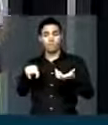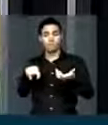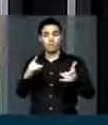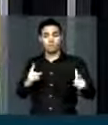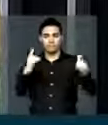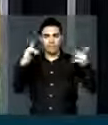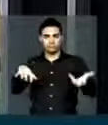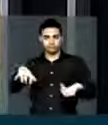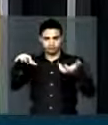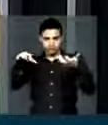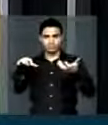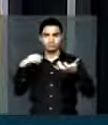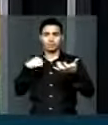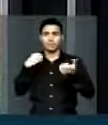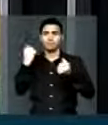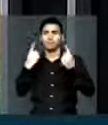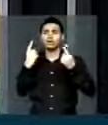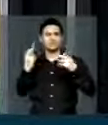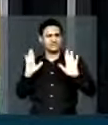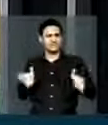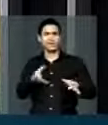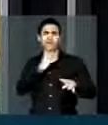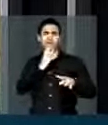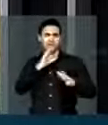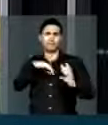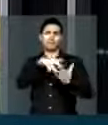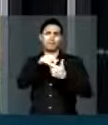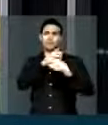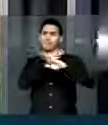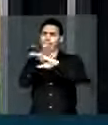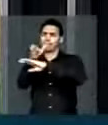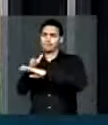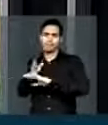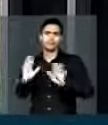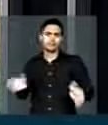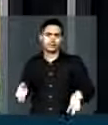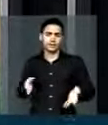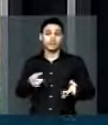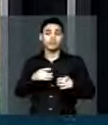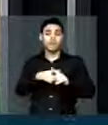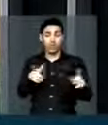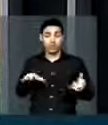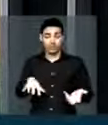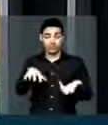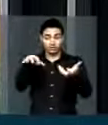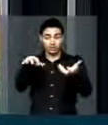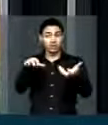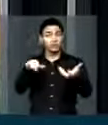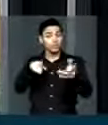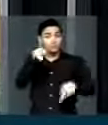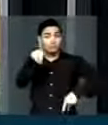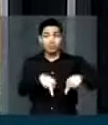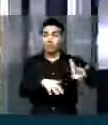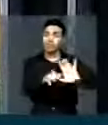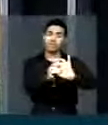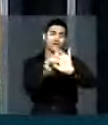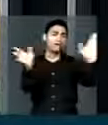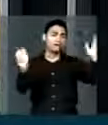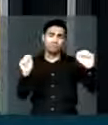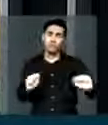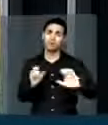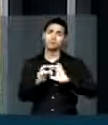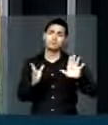olha que nós já andamos nesse mundo aí conhecendo outros parlamentos, em que o povo tem a liberdade que tem o nosso